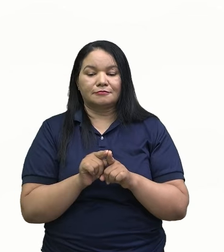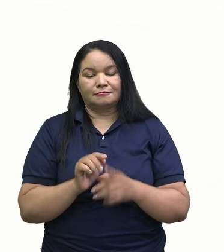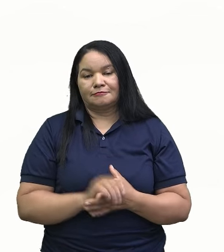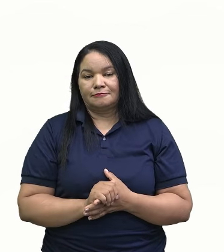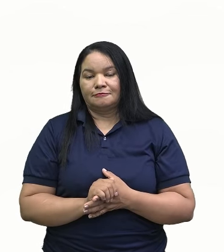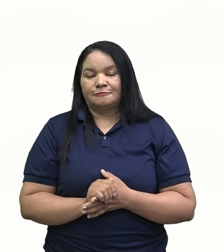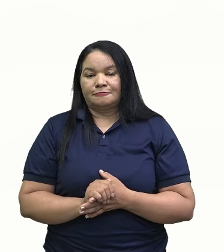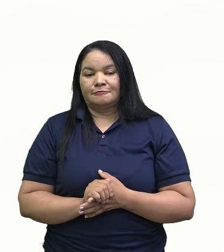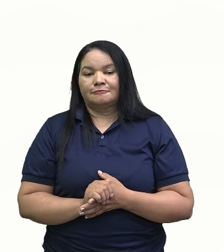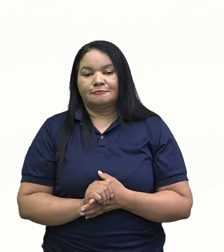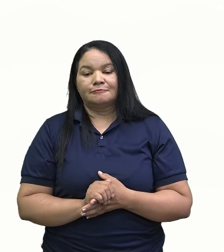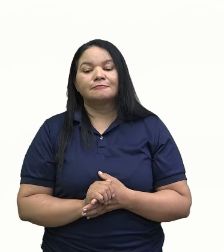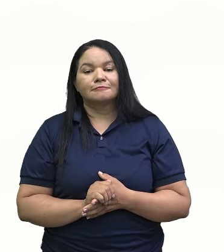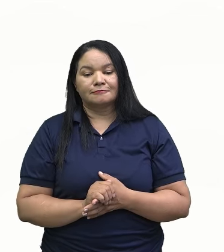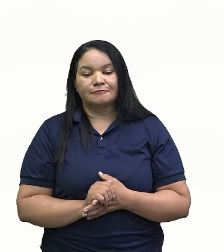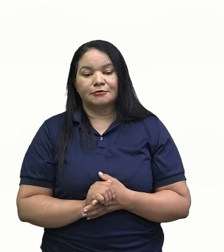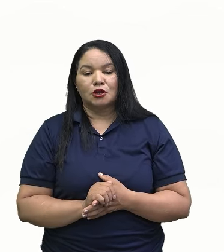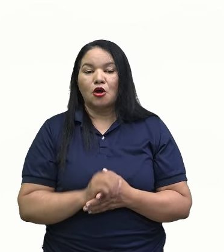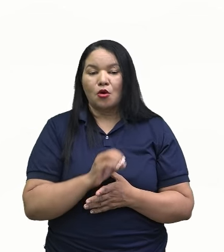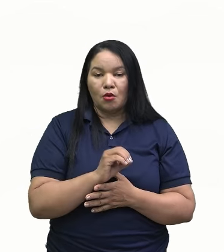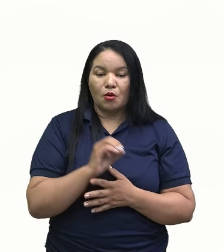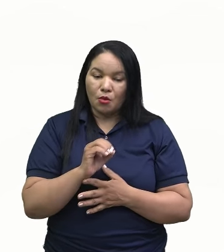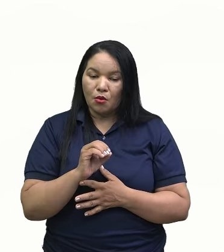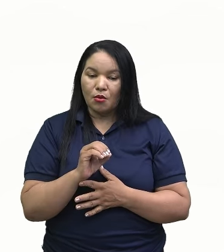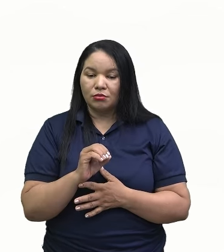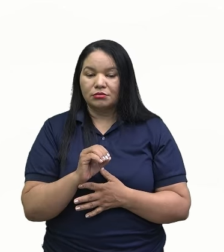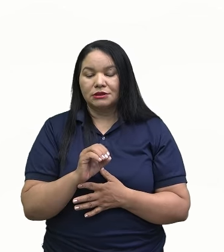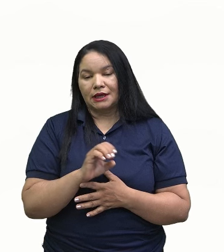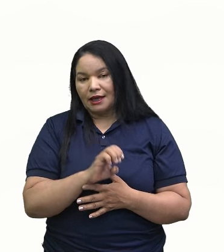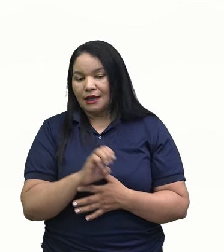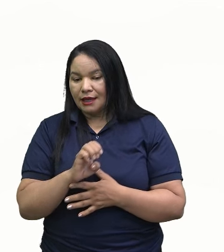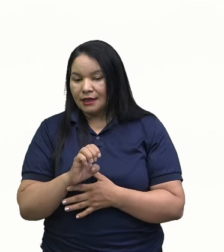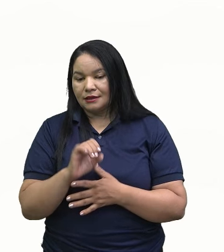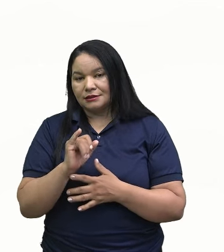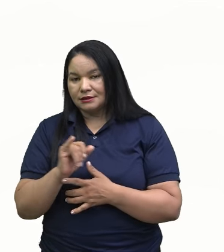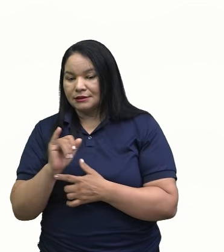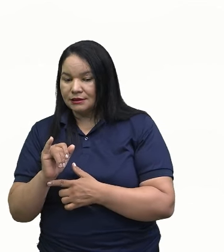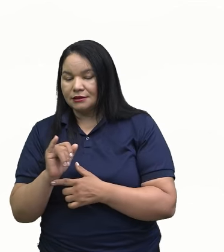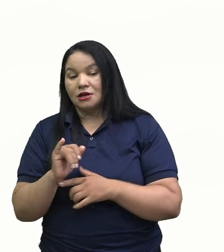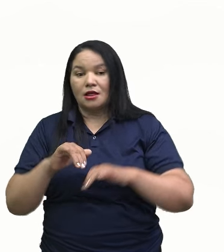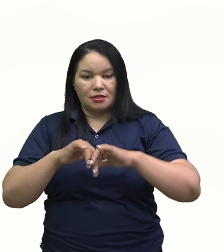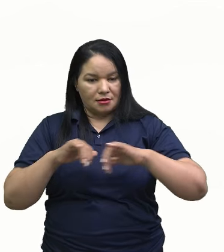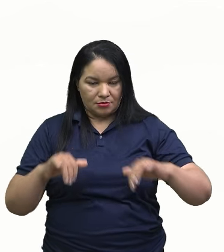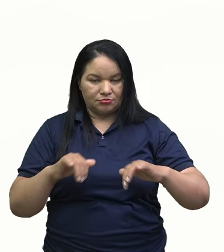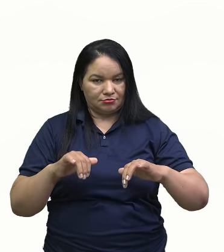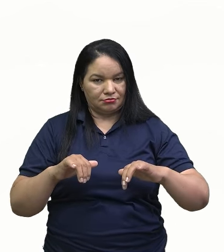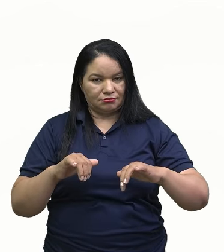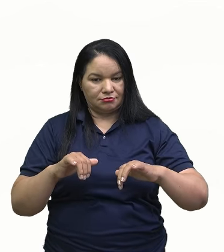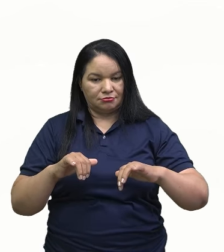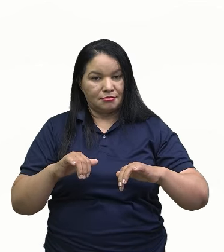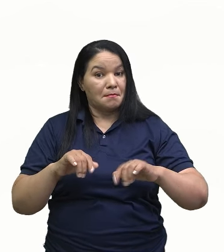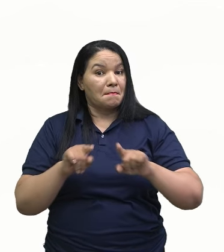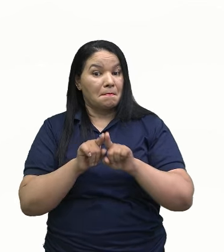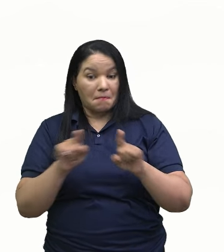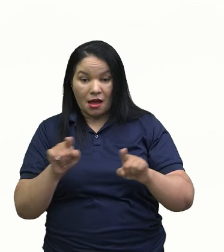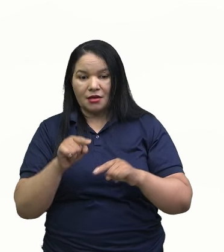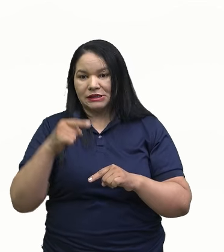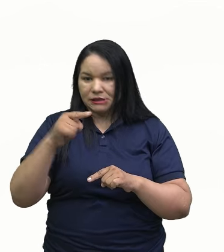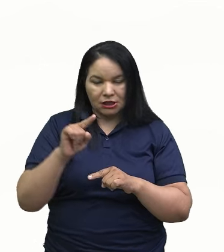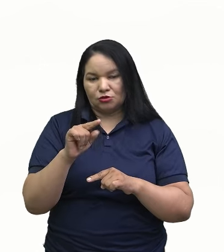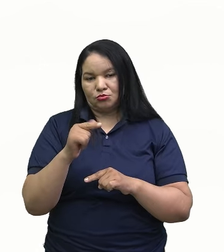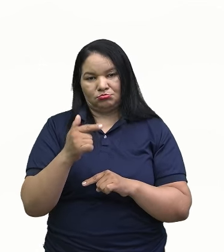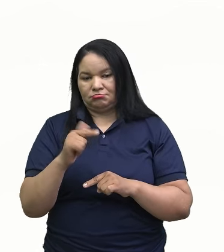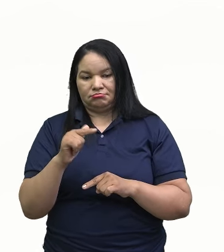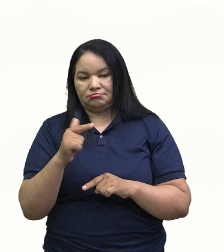eu repito E, O, ou, I, o que acontece? Eles não recebem mais acento